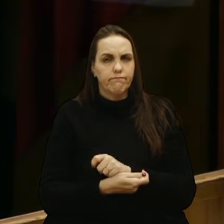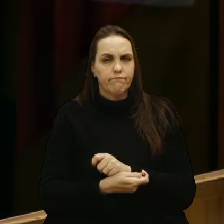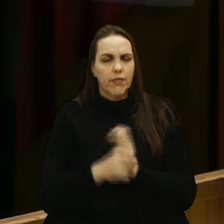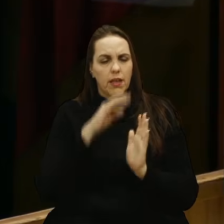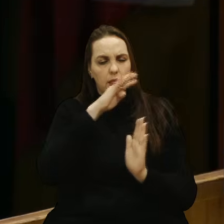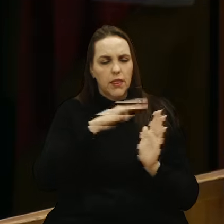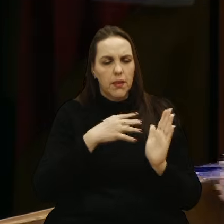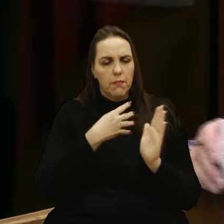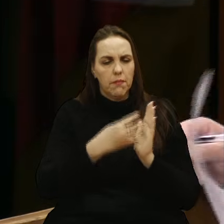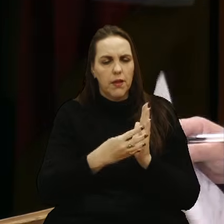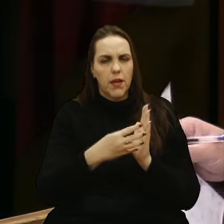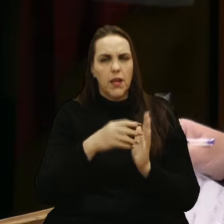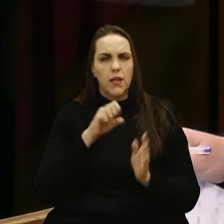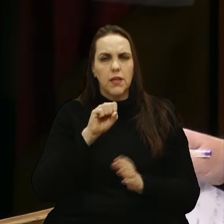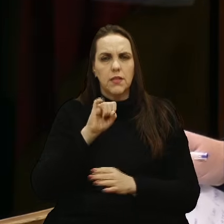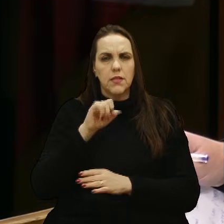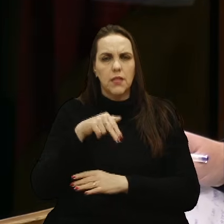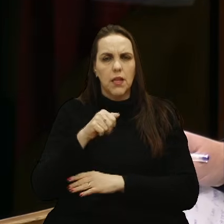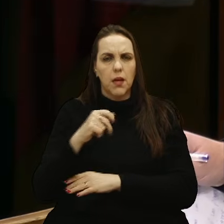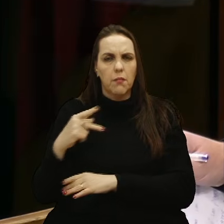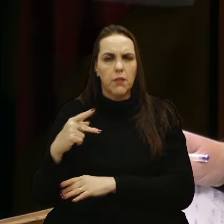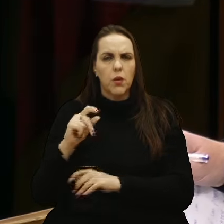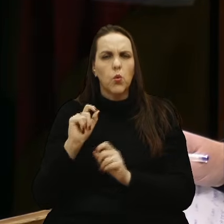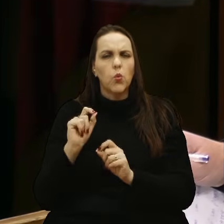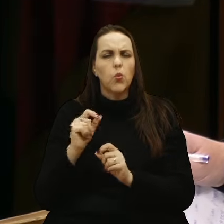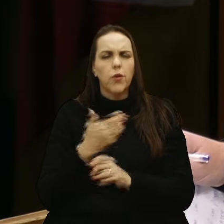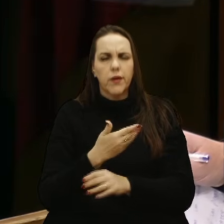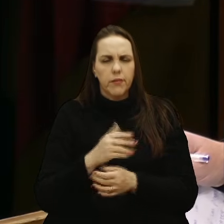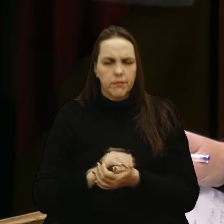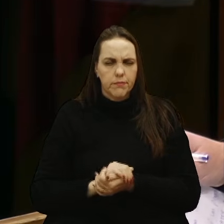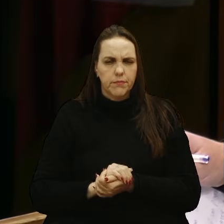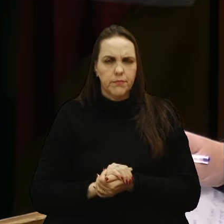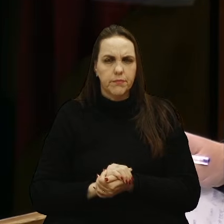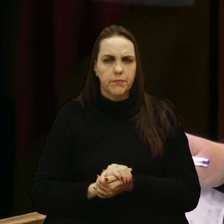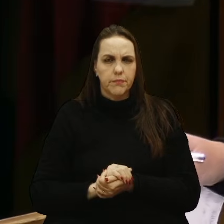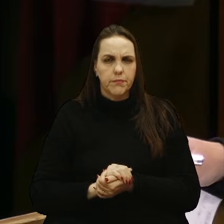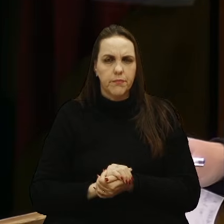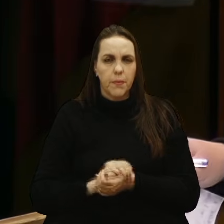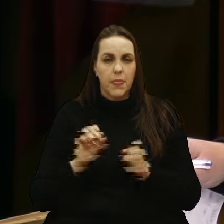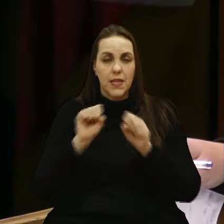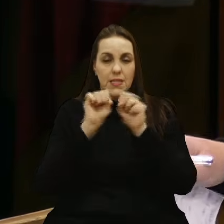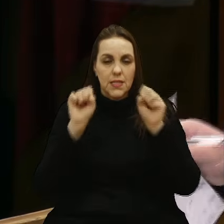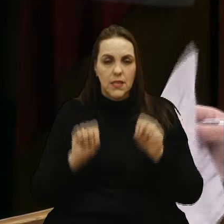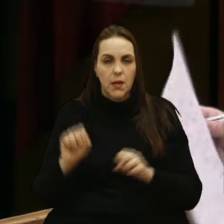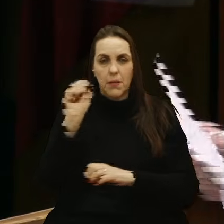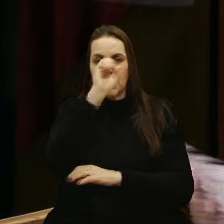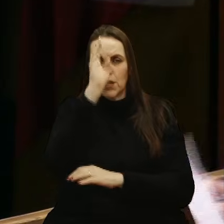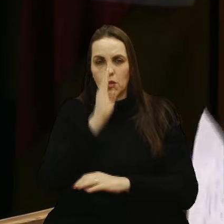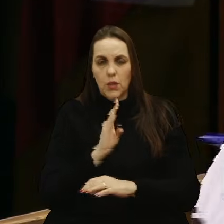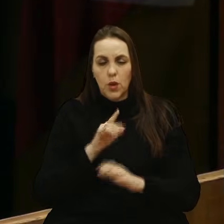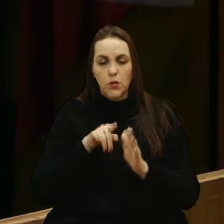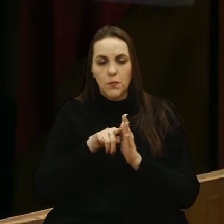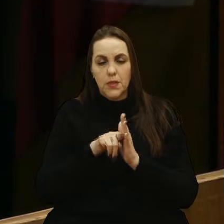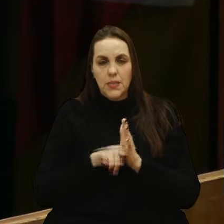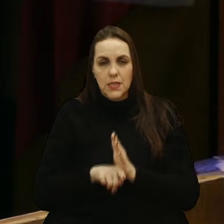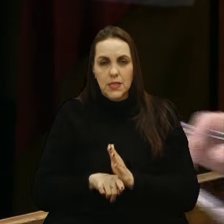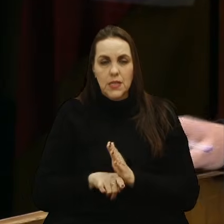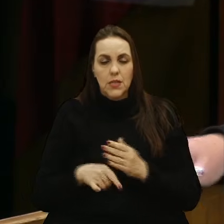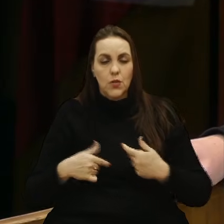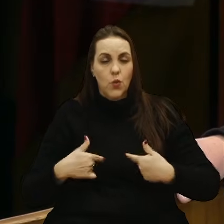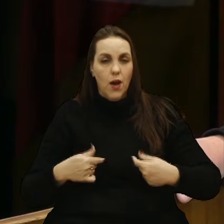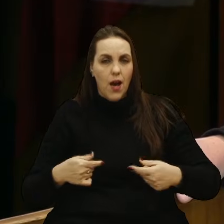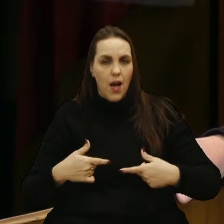SINAP. E o que é a tabela SINAP? É o Sistema Nacional de Pesquisa de Custos